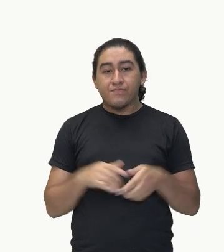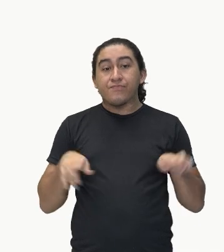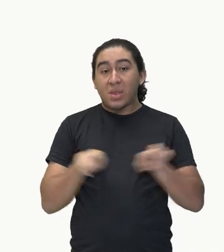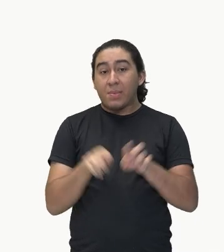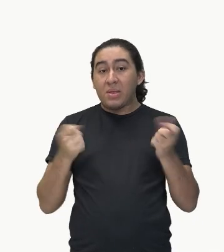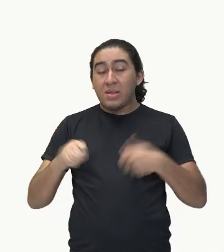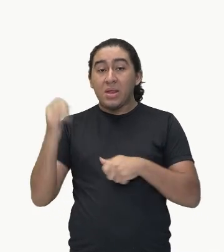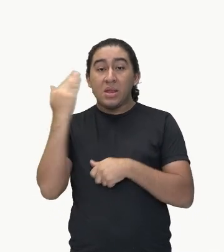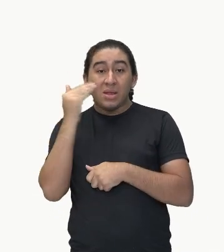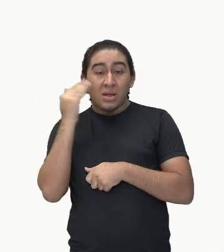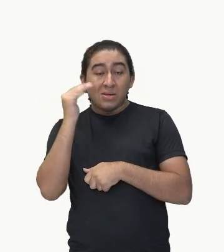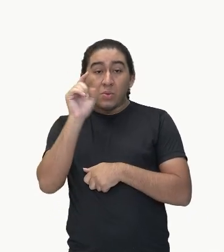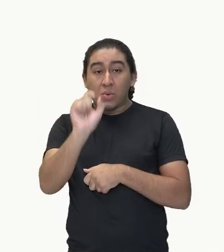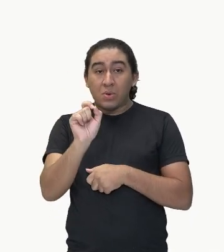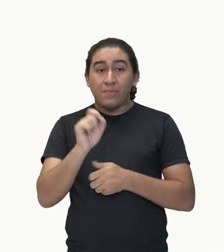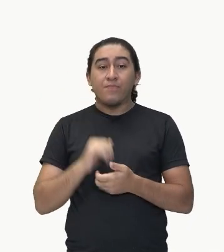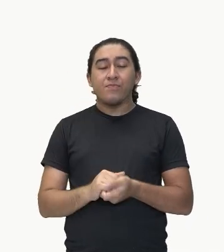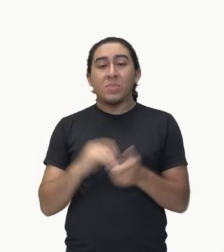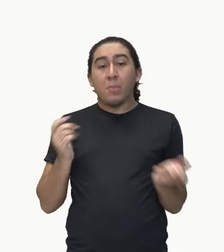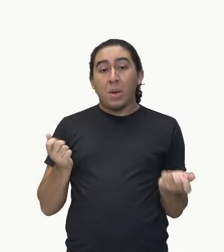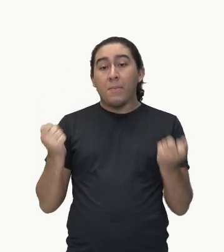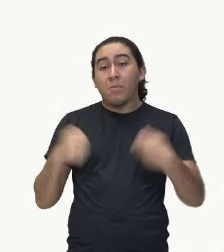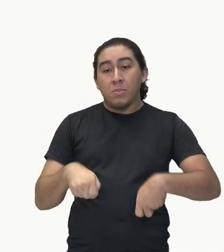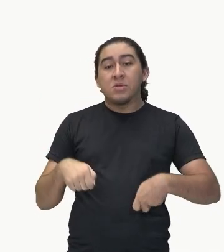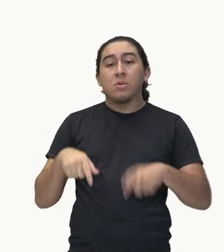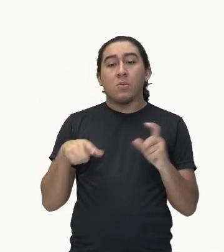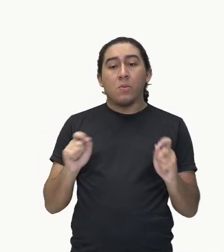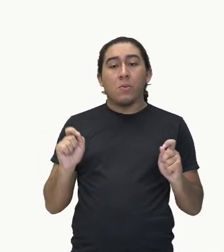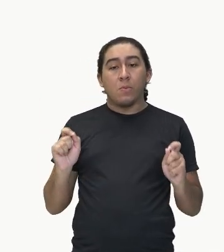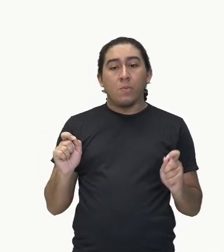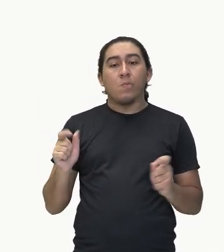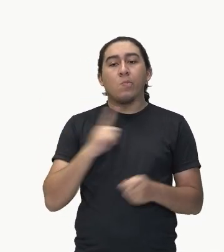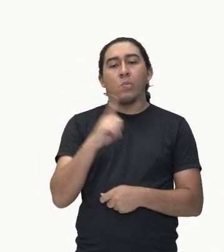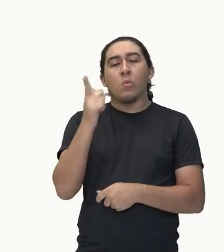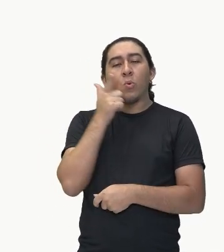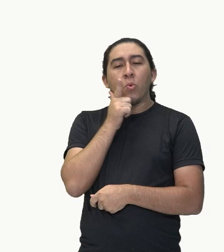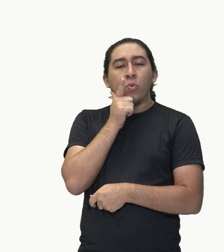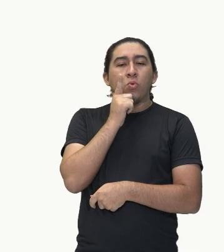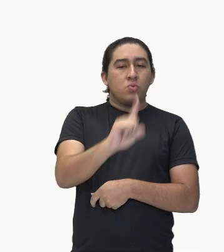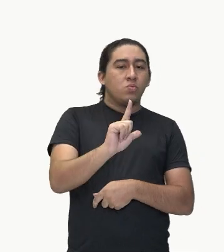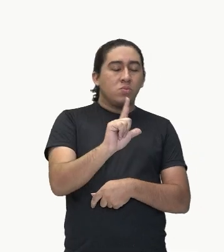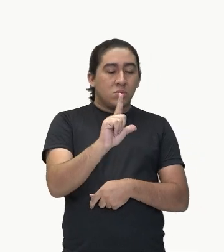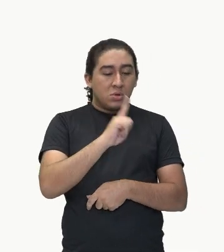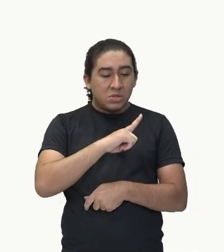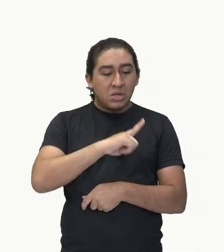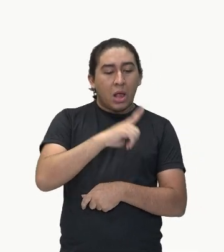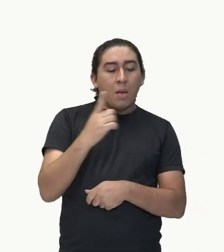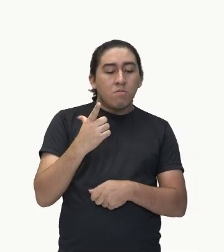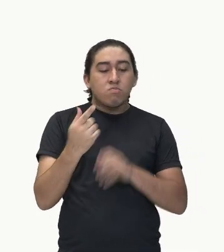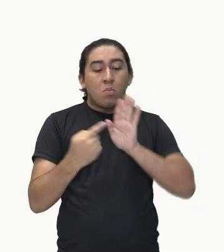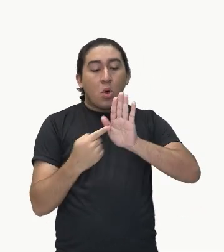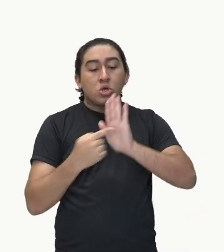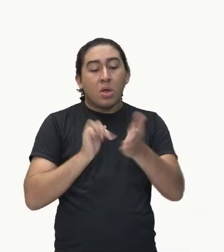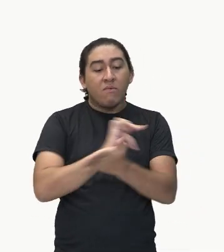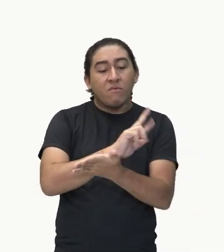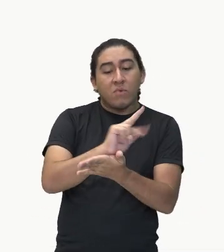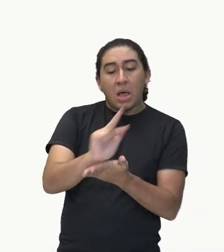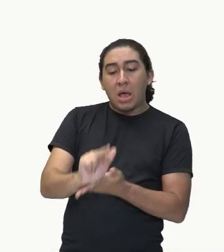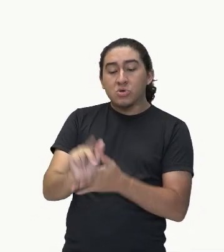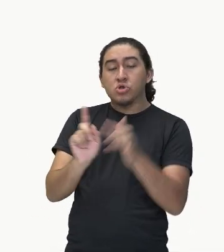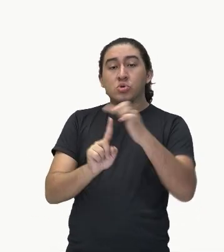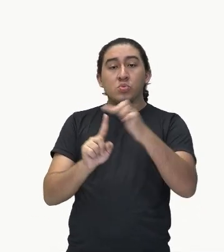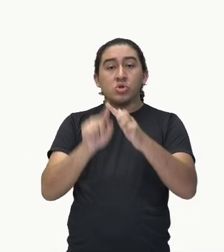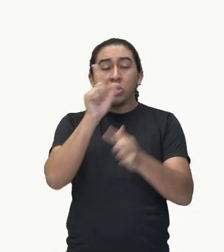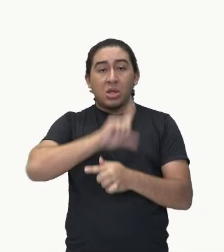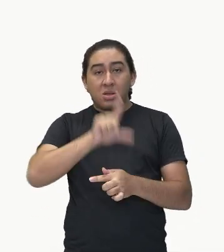reconhecer nisso uma grande capacidade de conseguir transitar entre estilos diferentes. Porque vocês vão